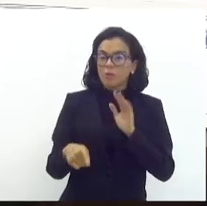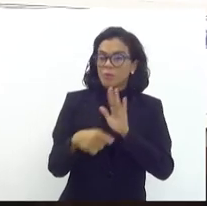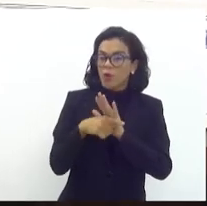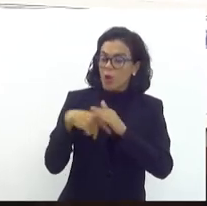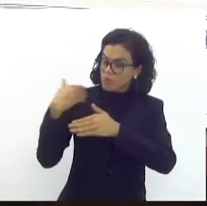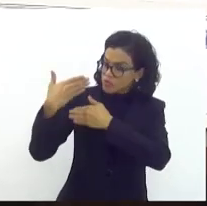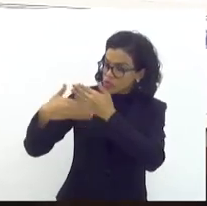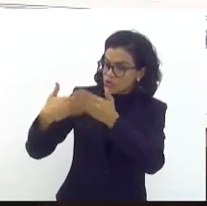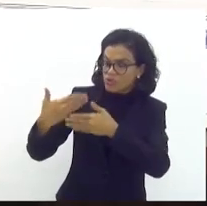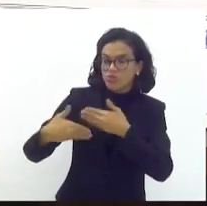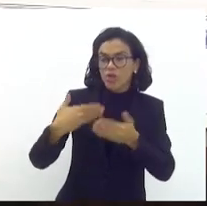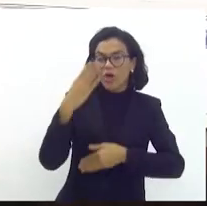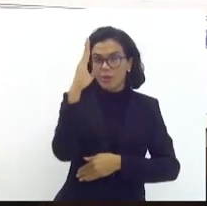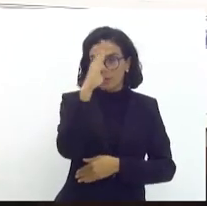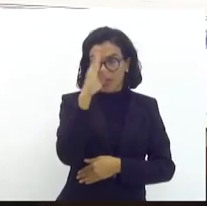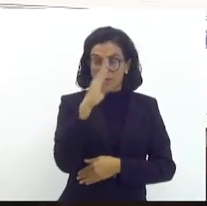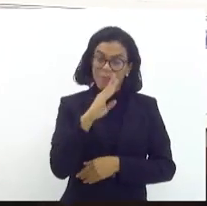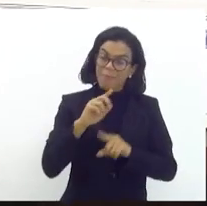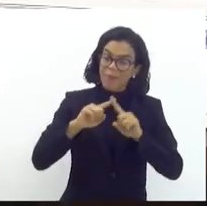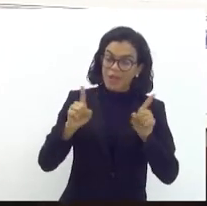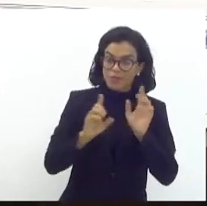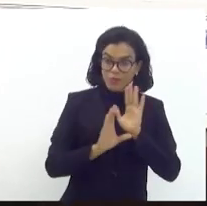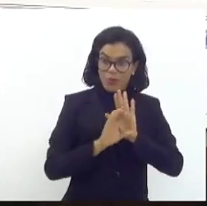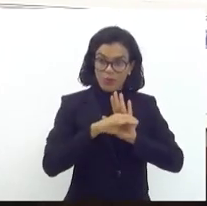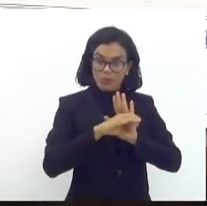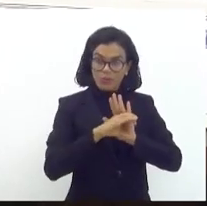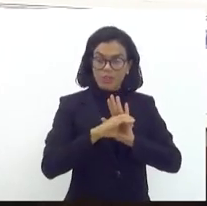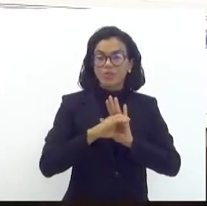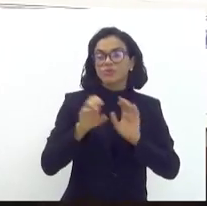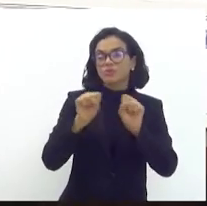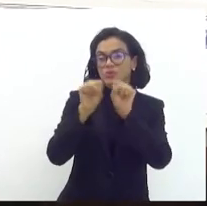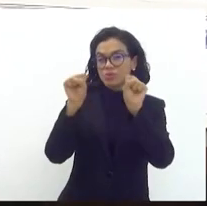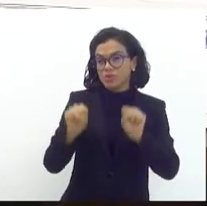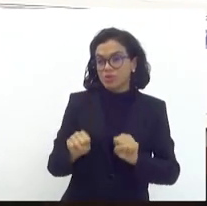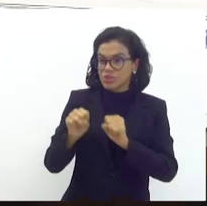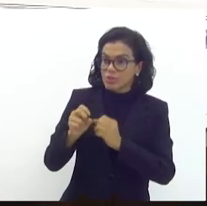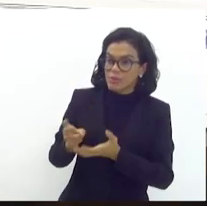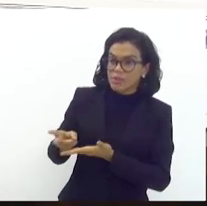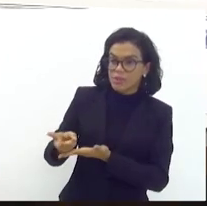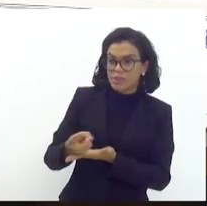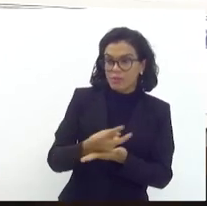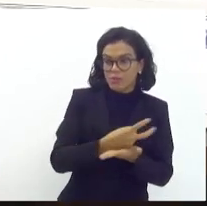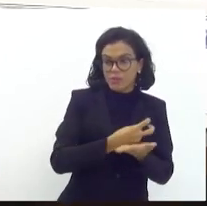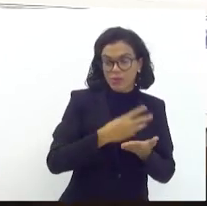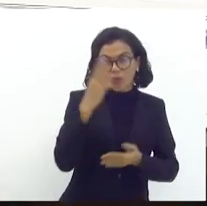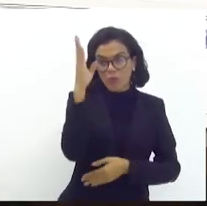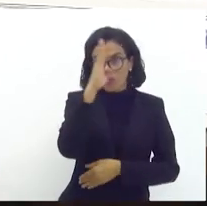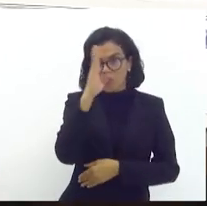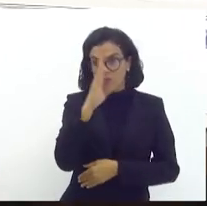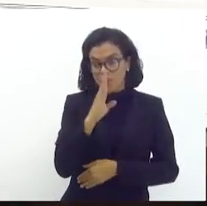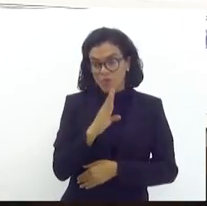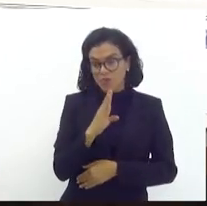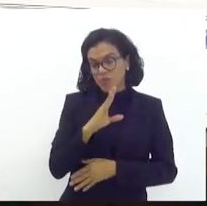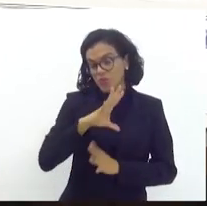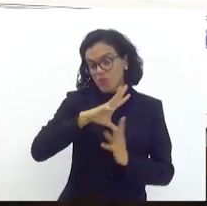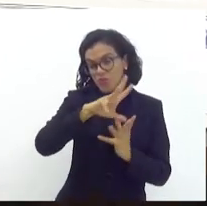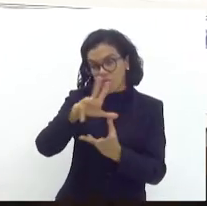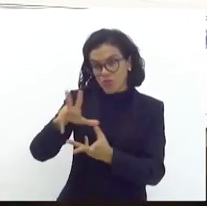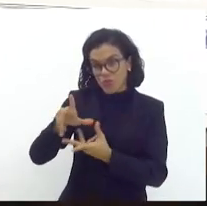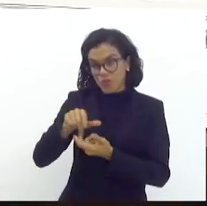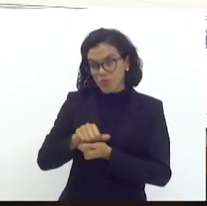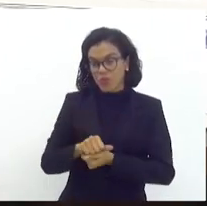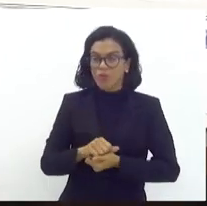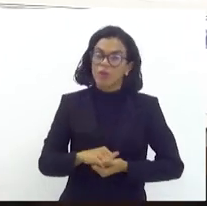histórico brasileiro mas não do conceito de sistemas tributários no mundo né mas no Brasil acho que vai se manter não vai ter